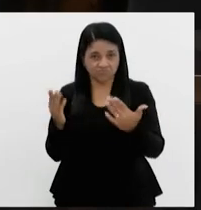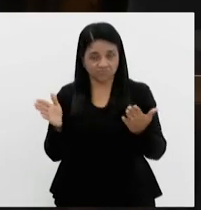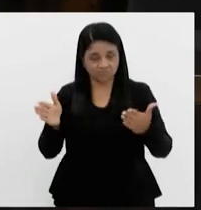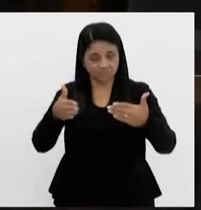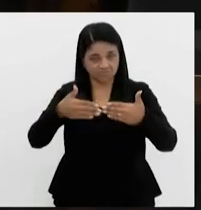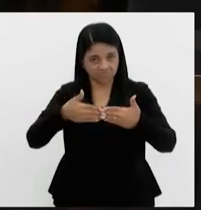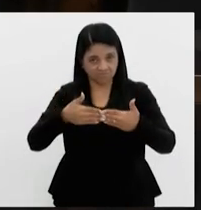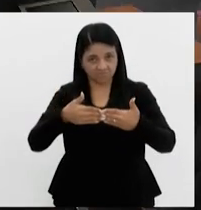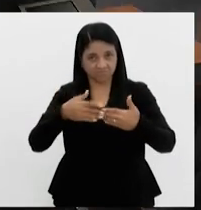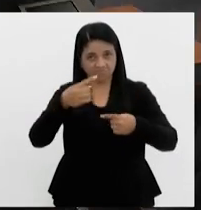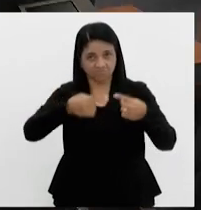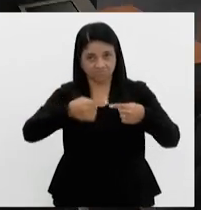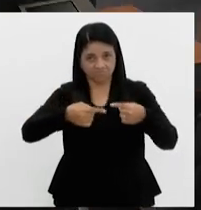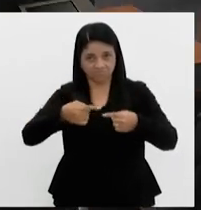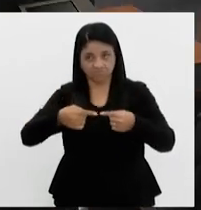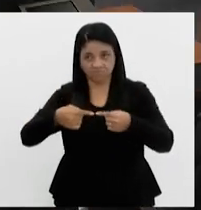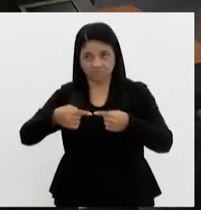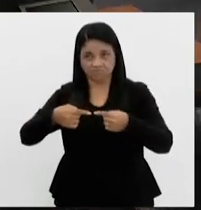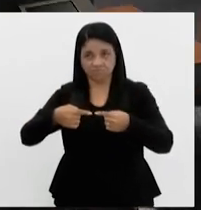discussão.